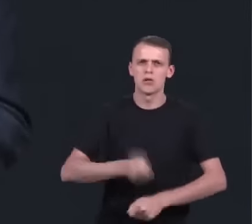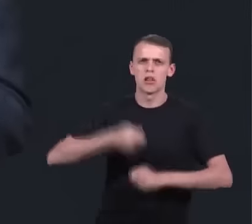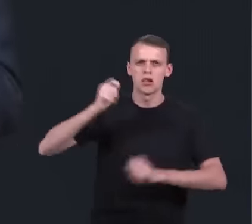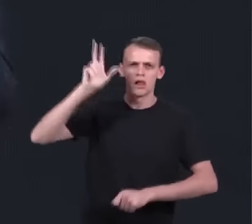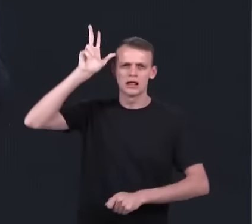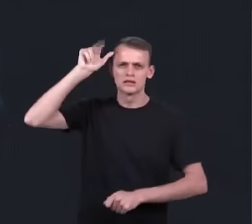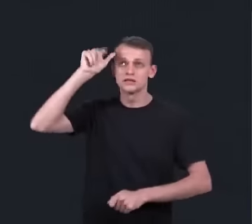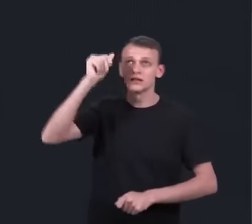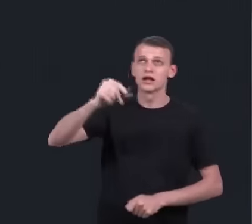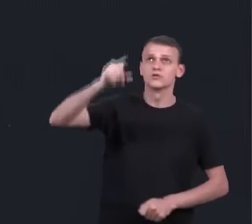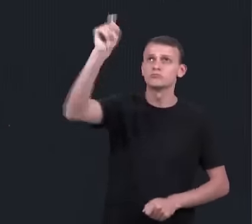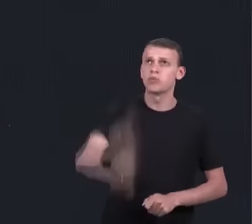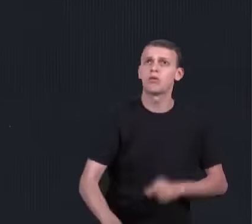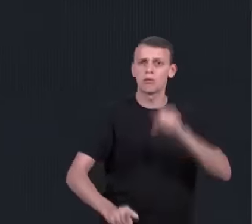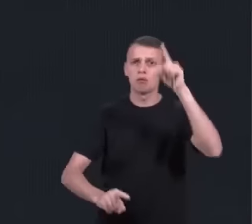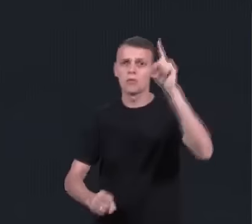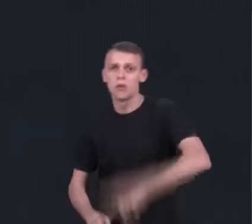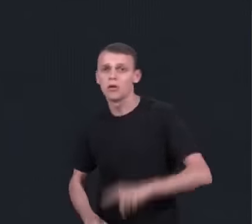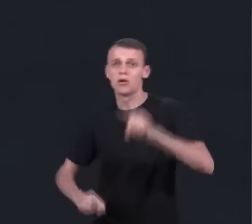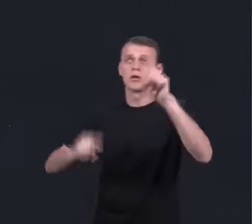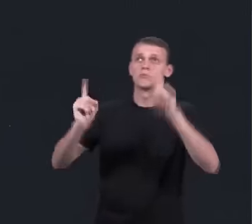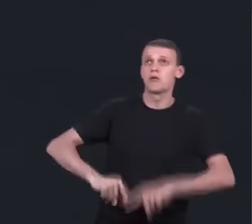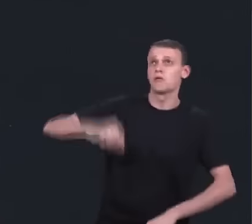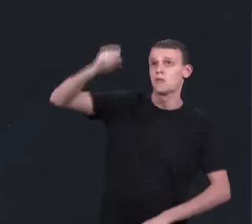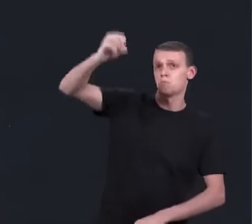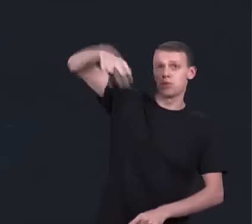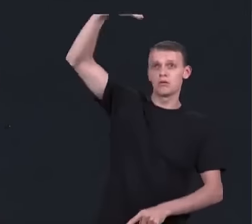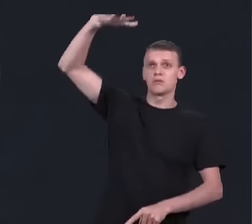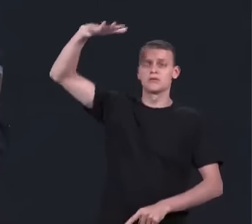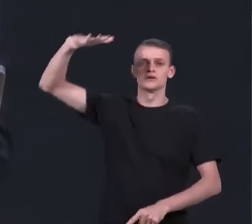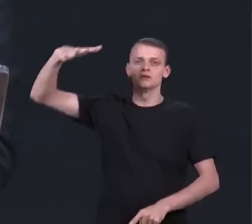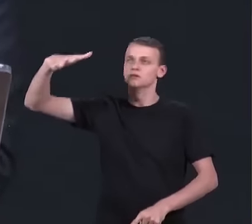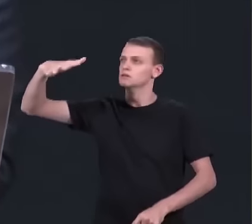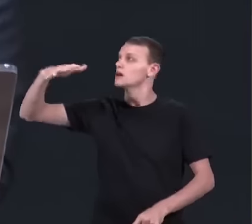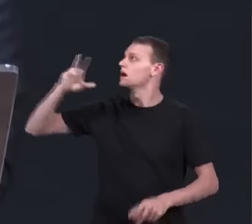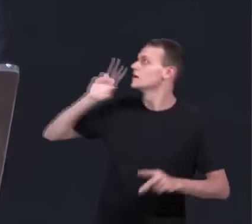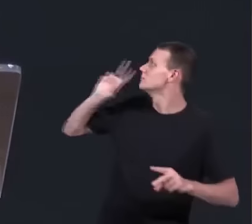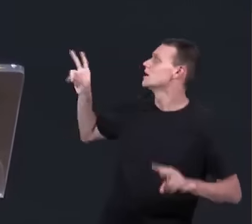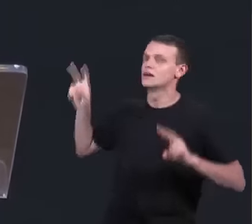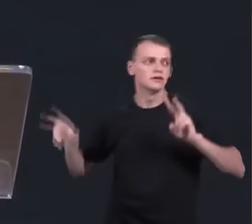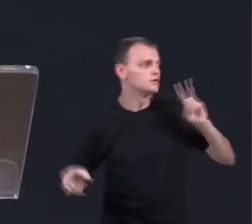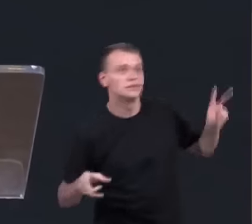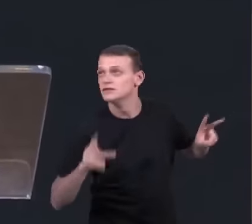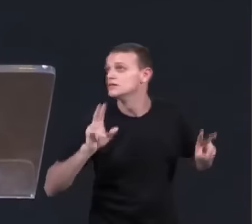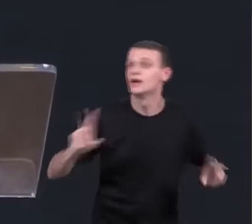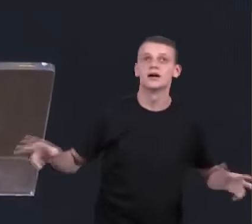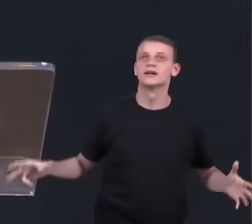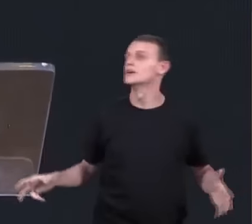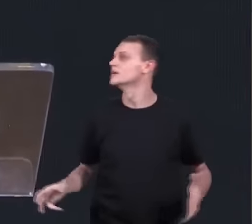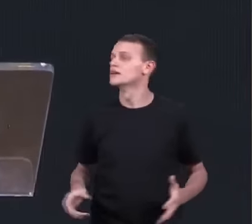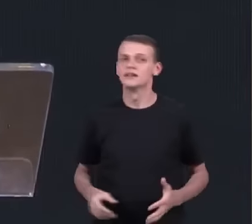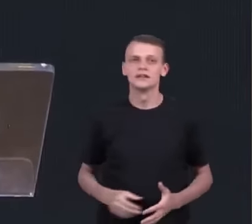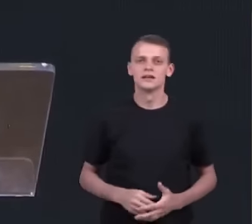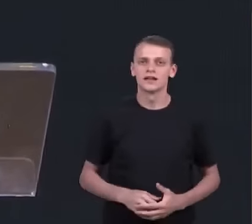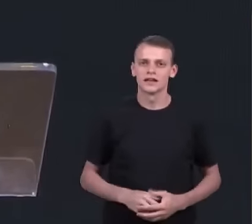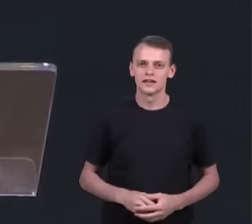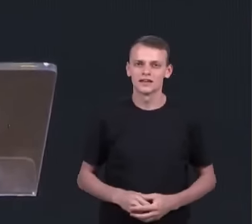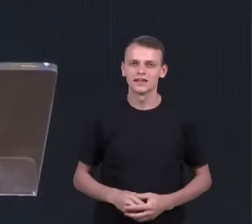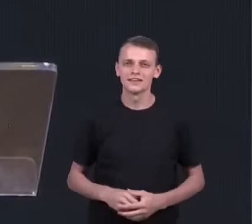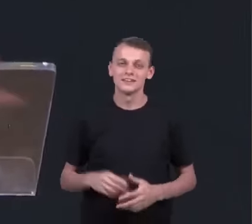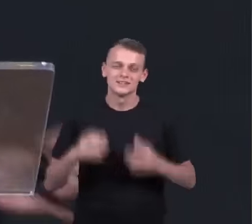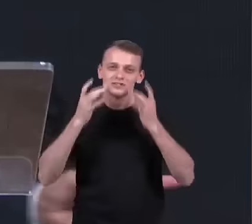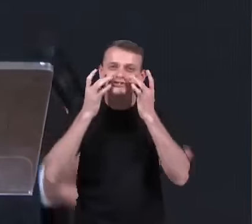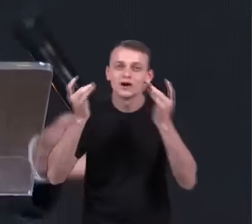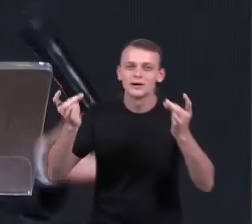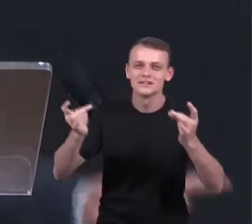raios, distrações. É, o mágico é alguém que faz você prestar atenção em algo aqui, para